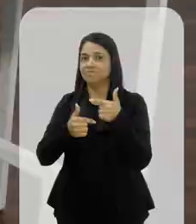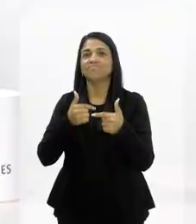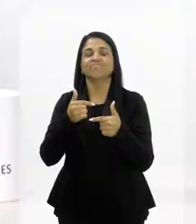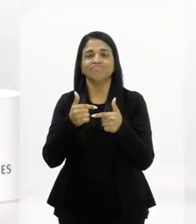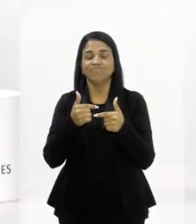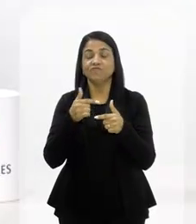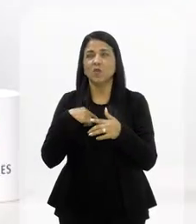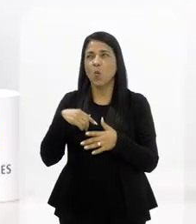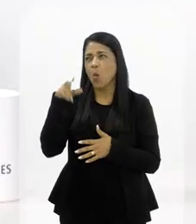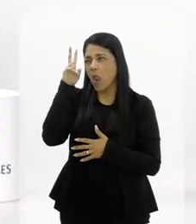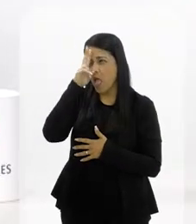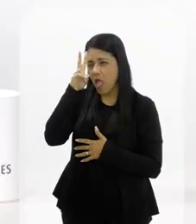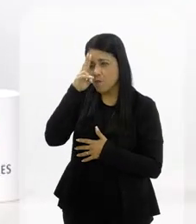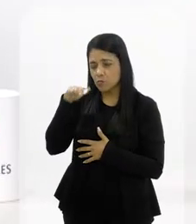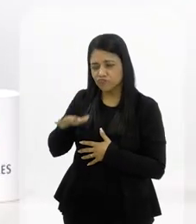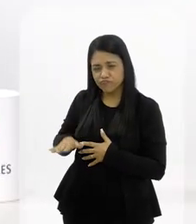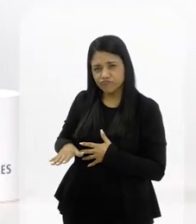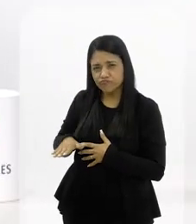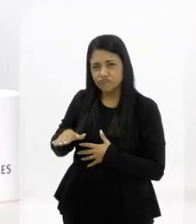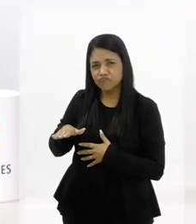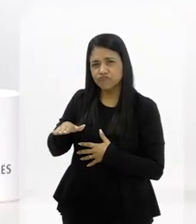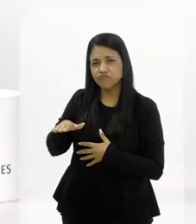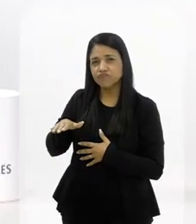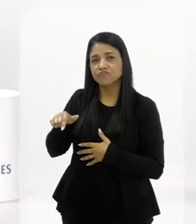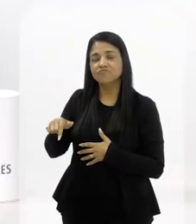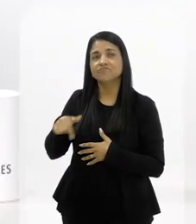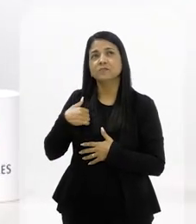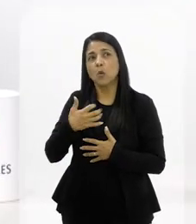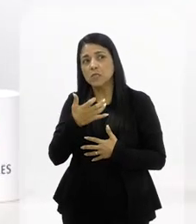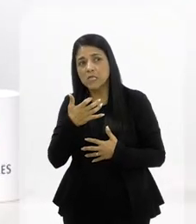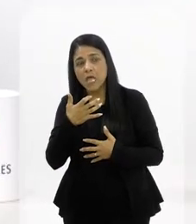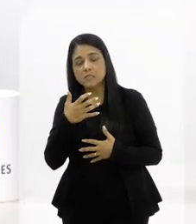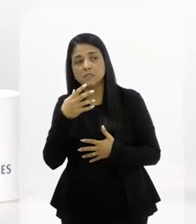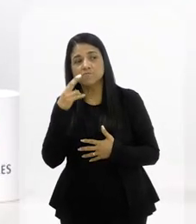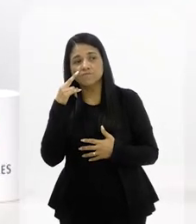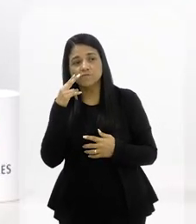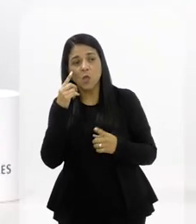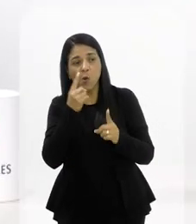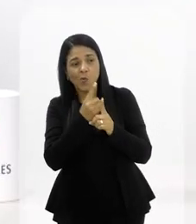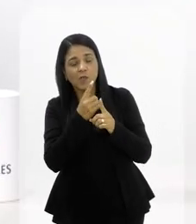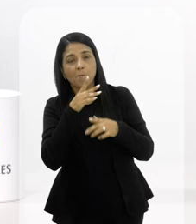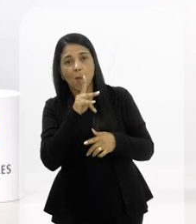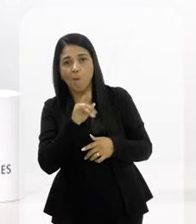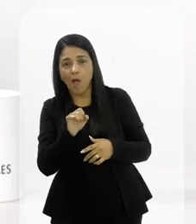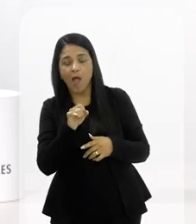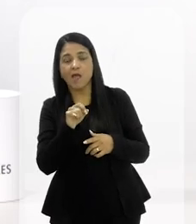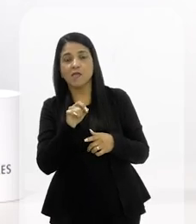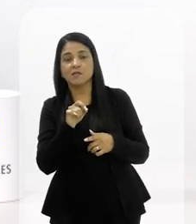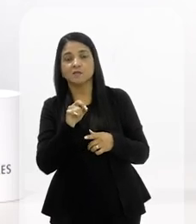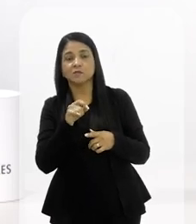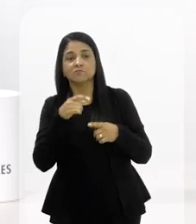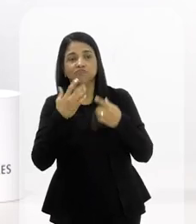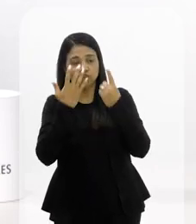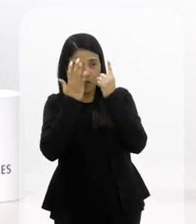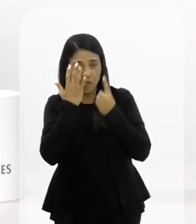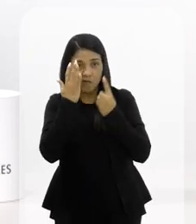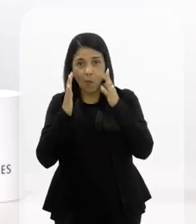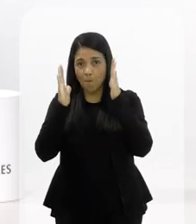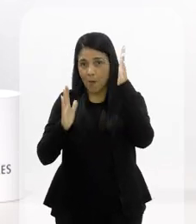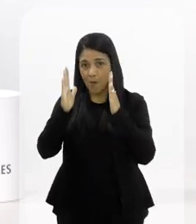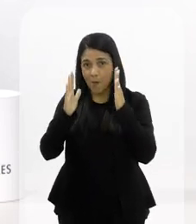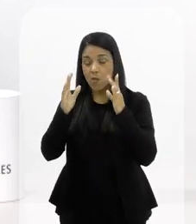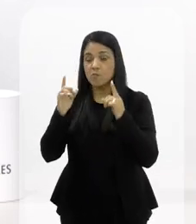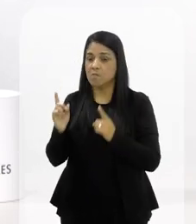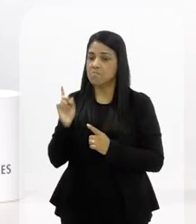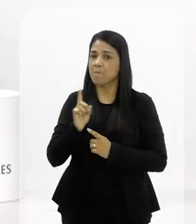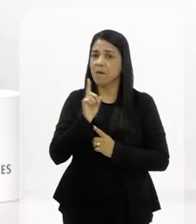tenho recordação eu ainda criança que se eu quisesse ver o meu pai na época do carnaval eu tinha que me deslocar até o barracão porque